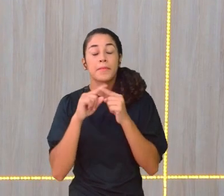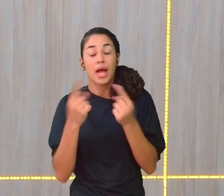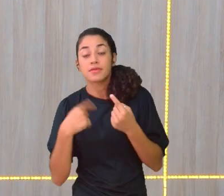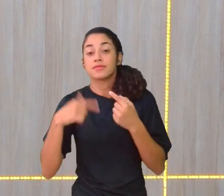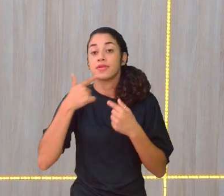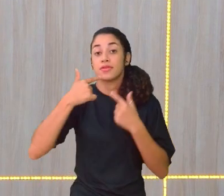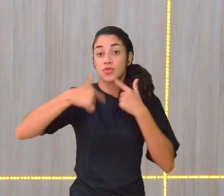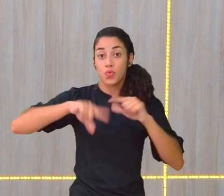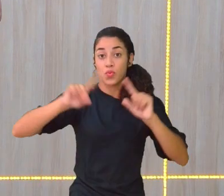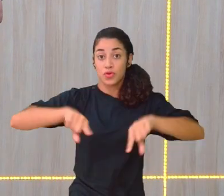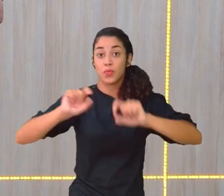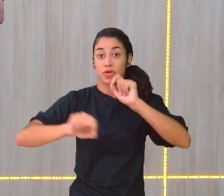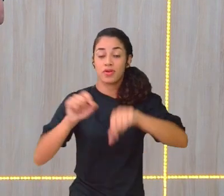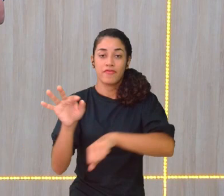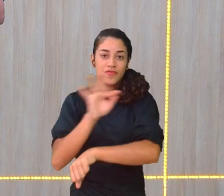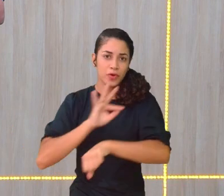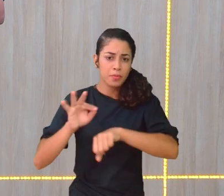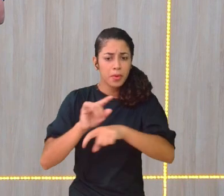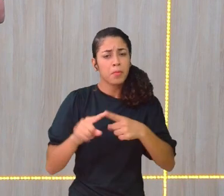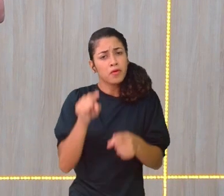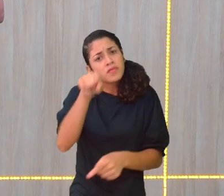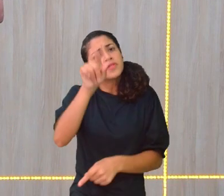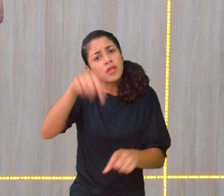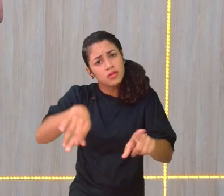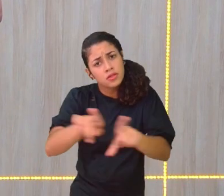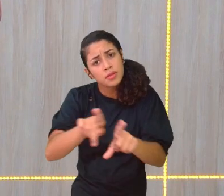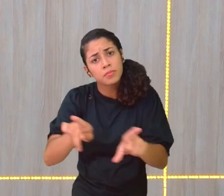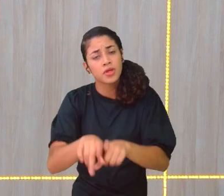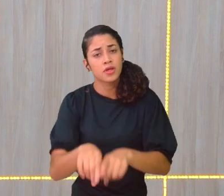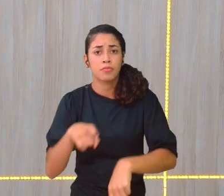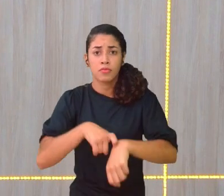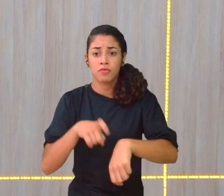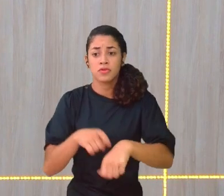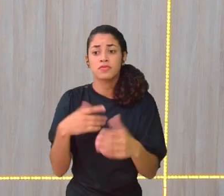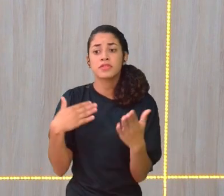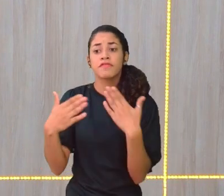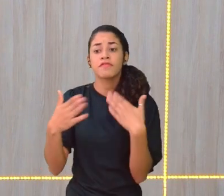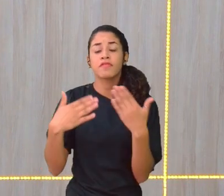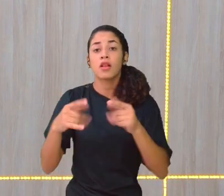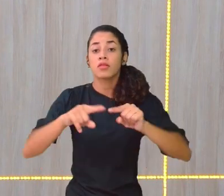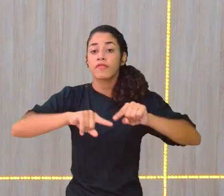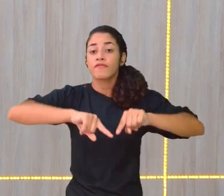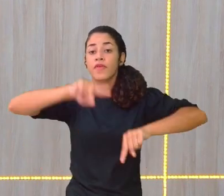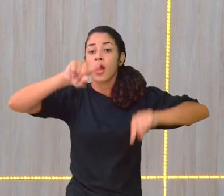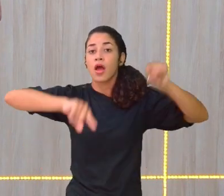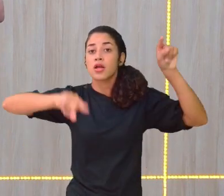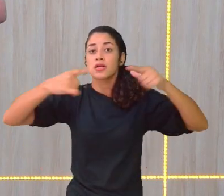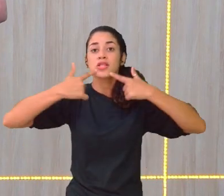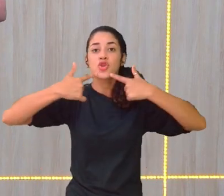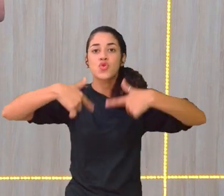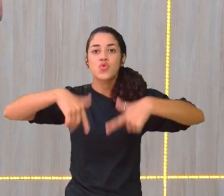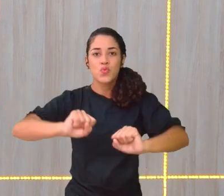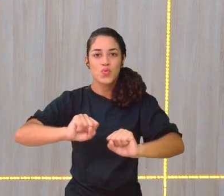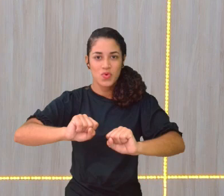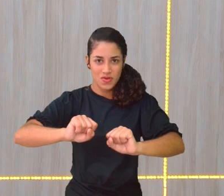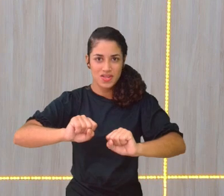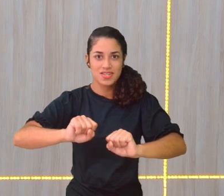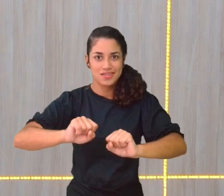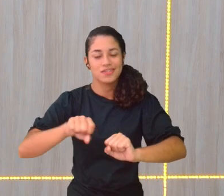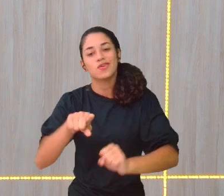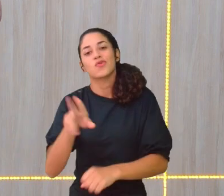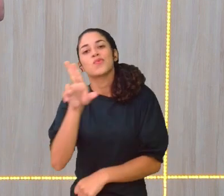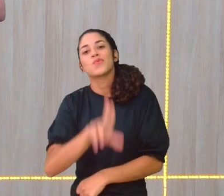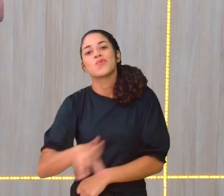você também é um agente da comunicação. Quando fala com a sua variação linguística, você